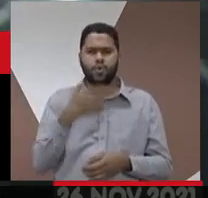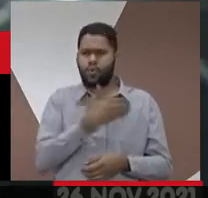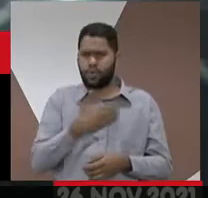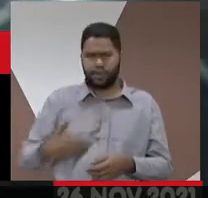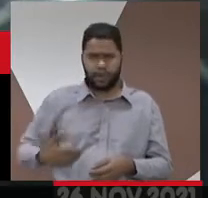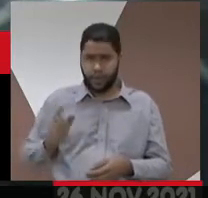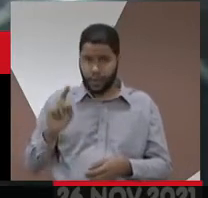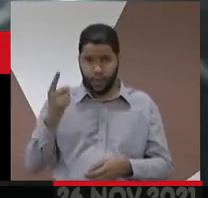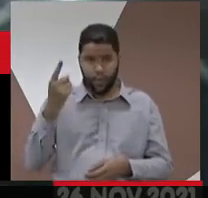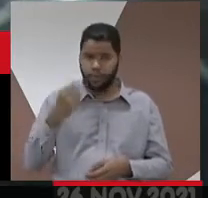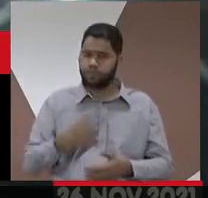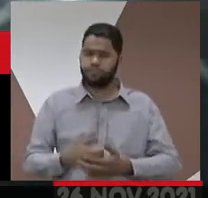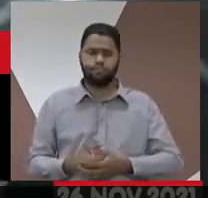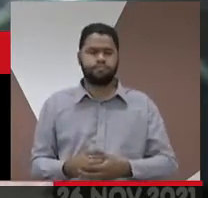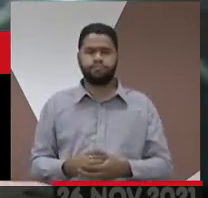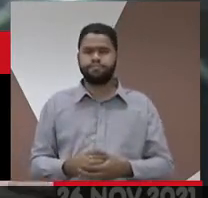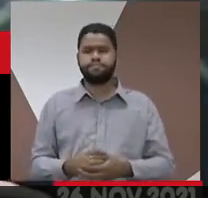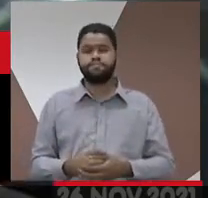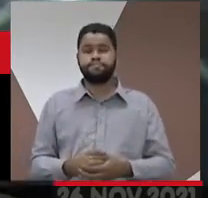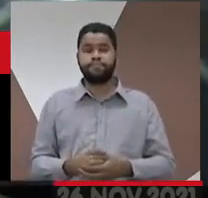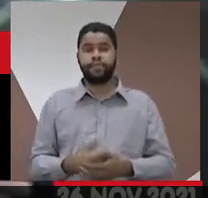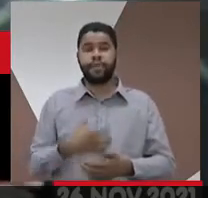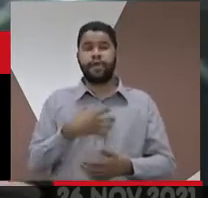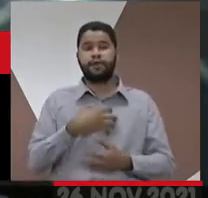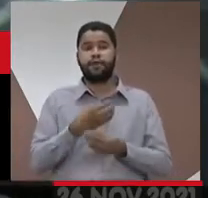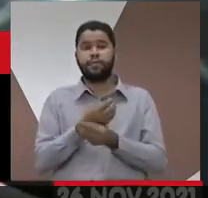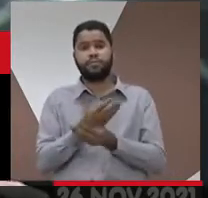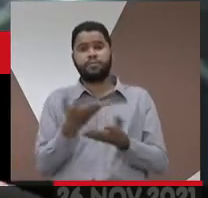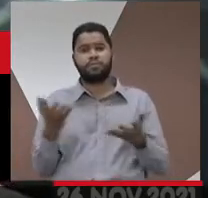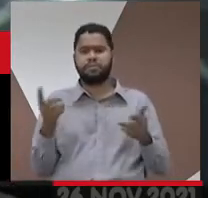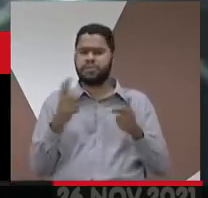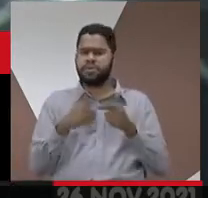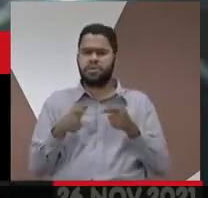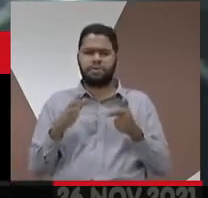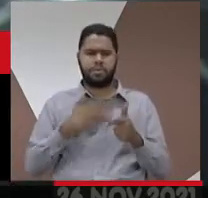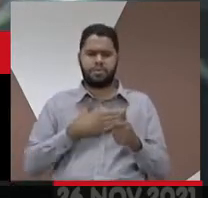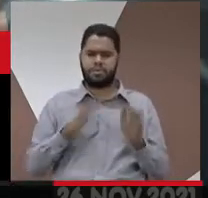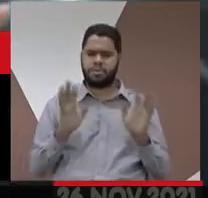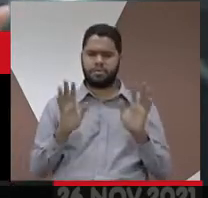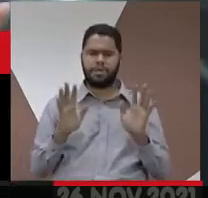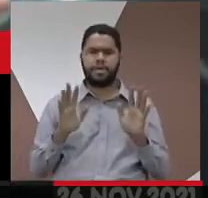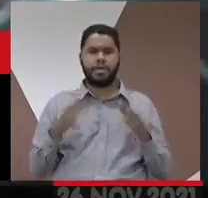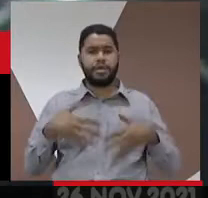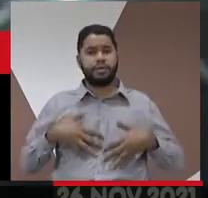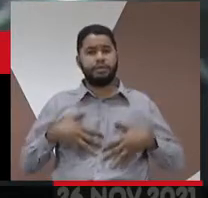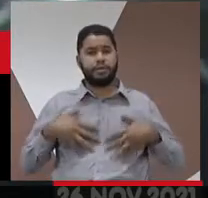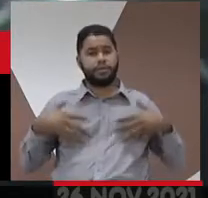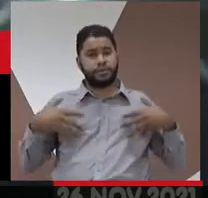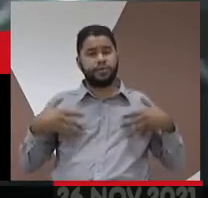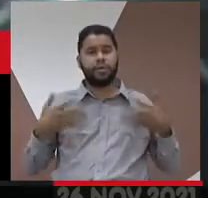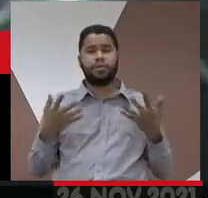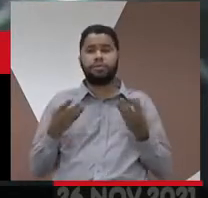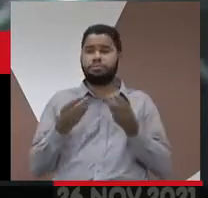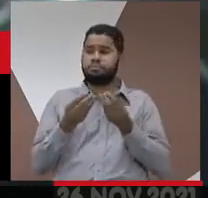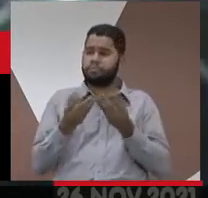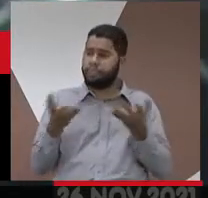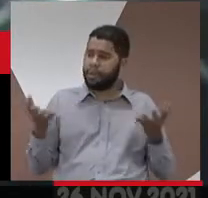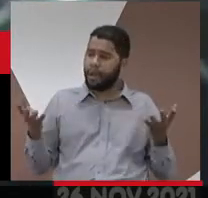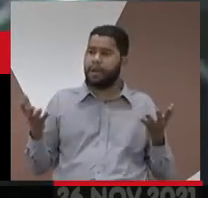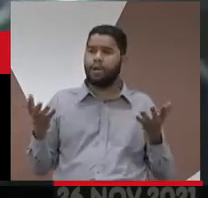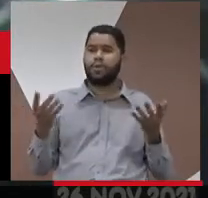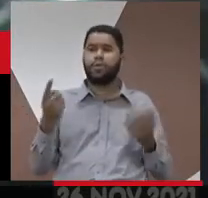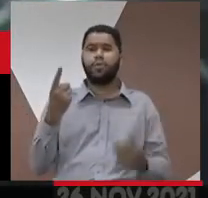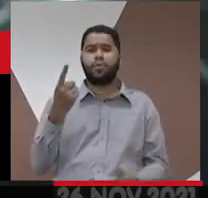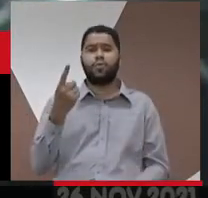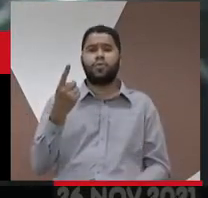si. A forma de distribuição até não é problema meu. A gente fica insatisfeito que essa distribuição de 1,5 bi,